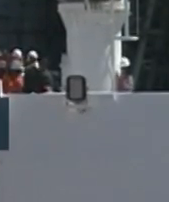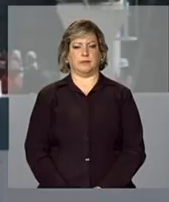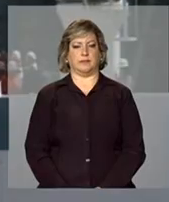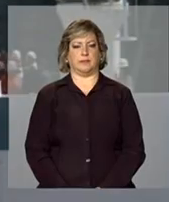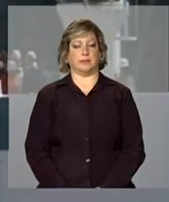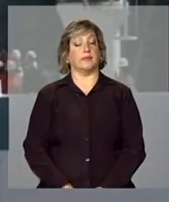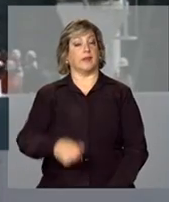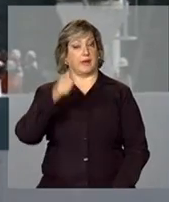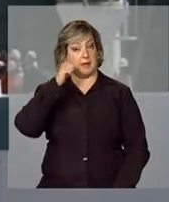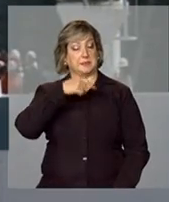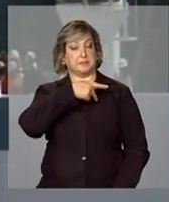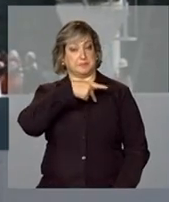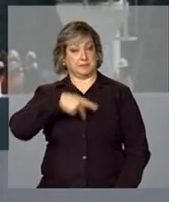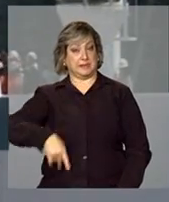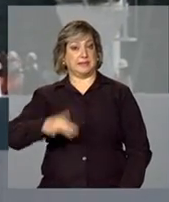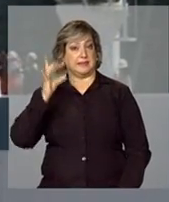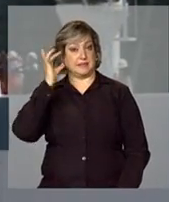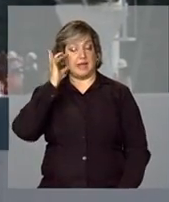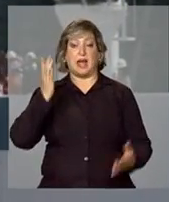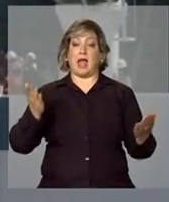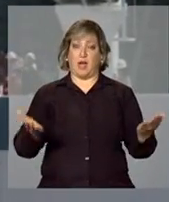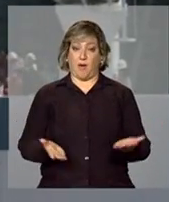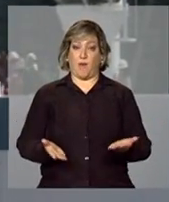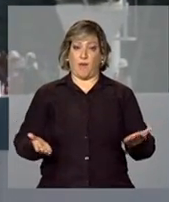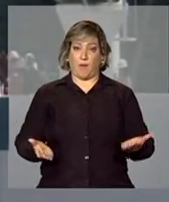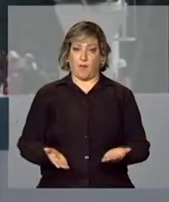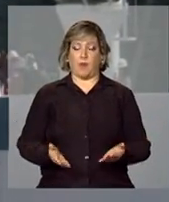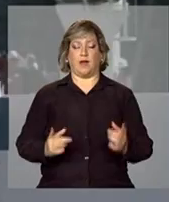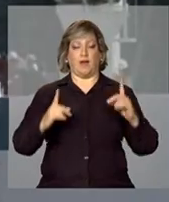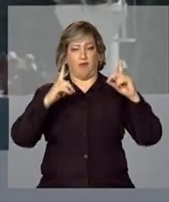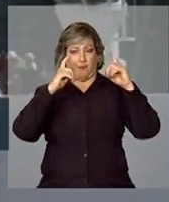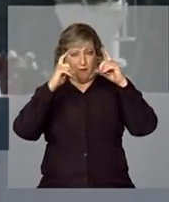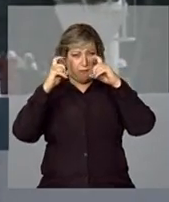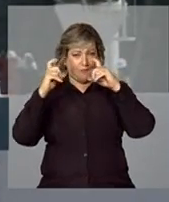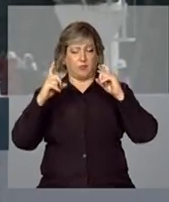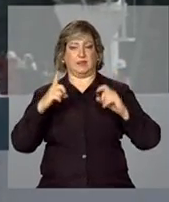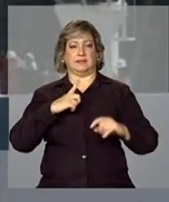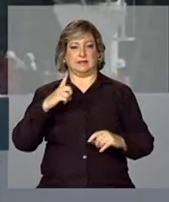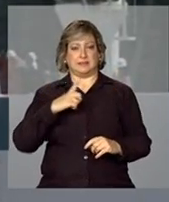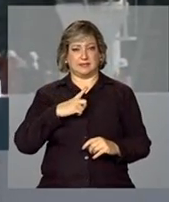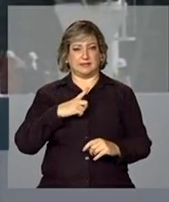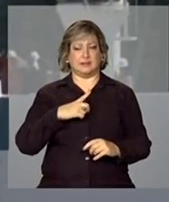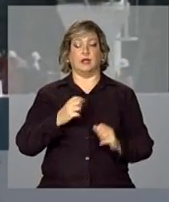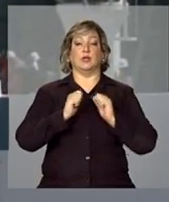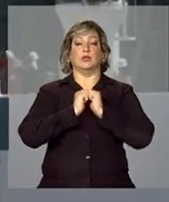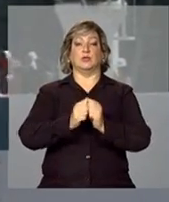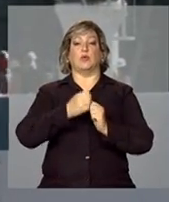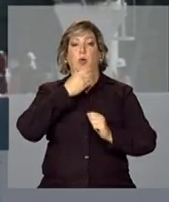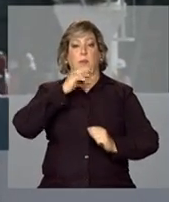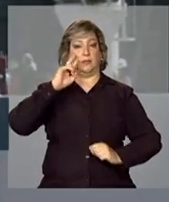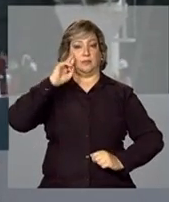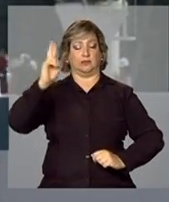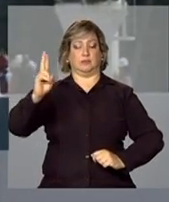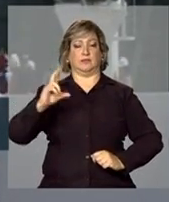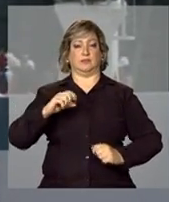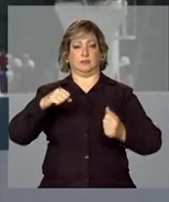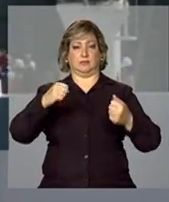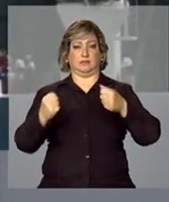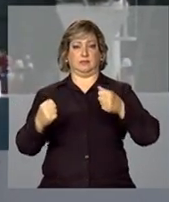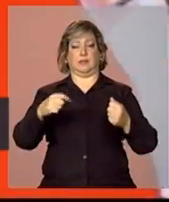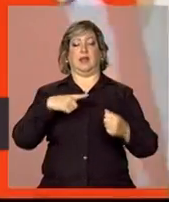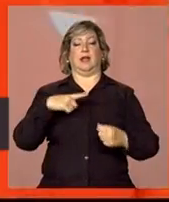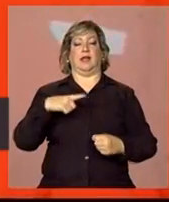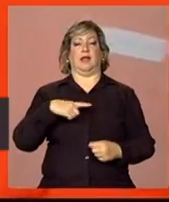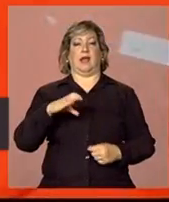presidenta CF agora ela tira fotos junto ao capitão do navio Zumbi dos Palmares